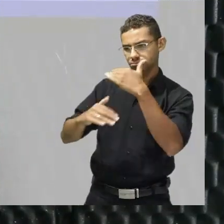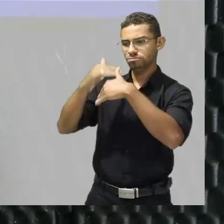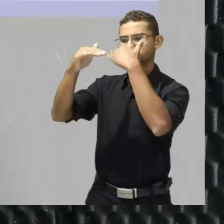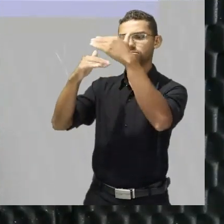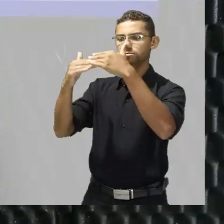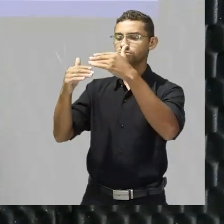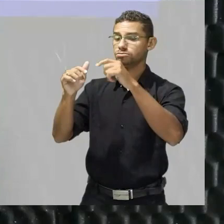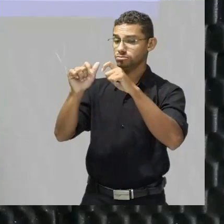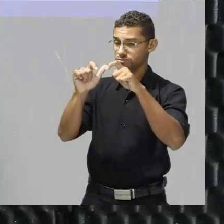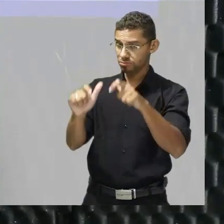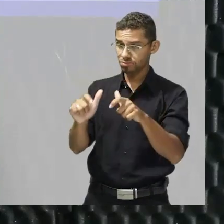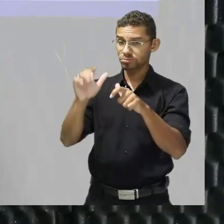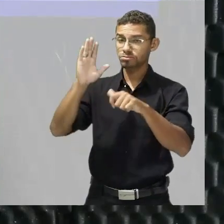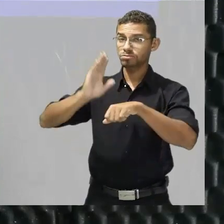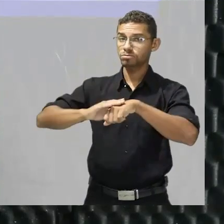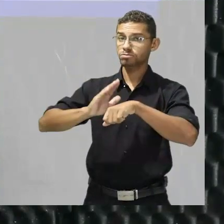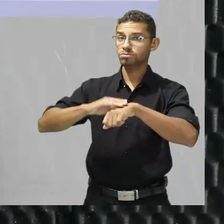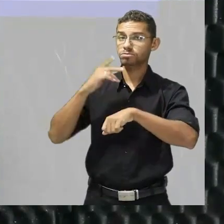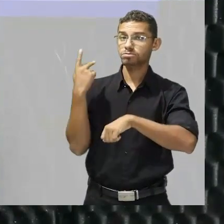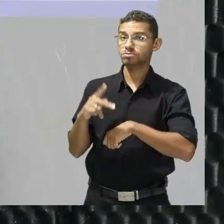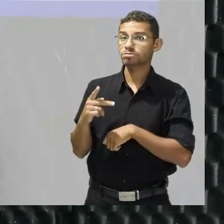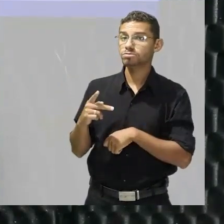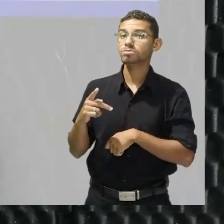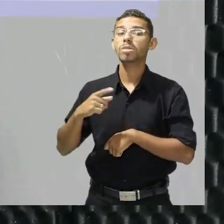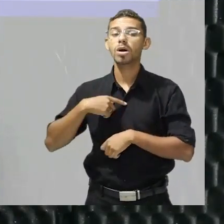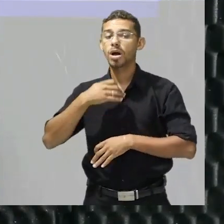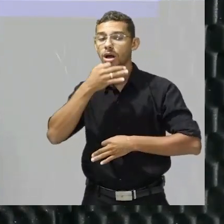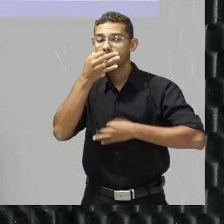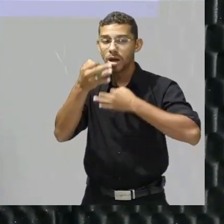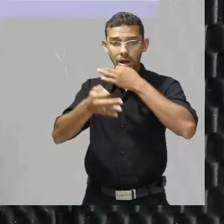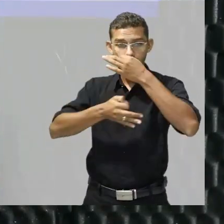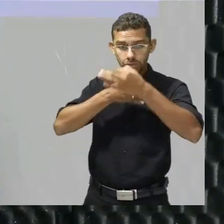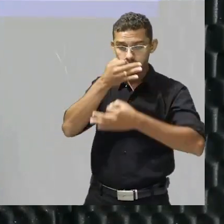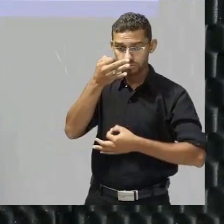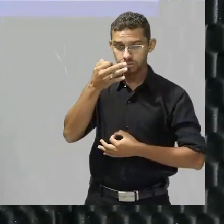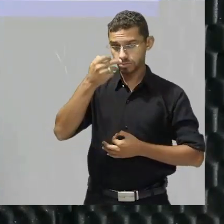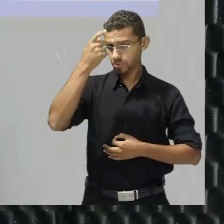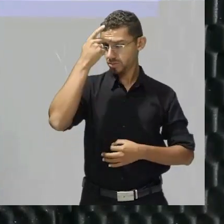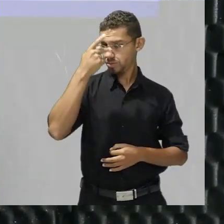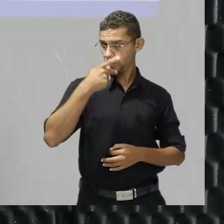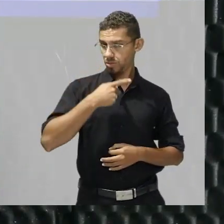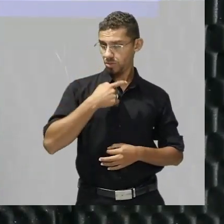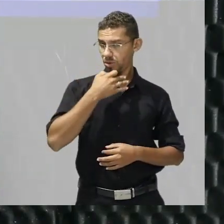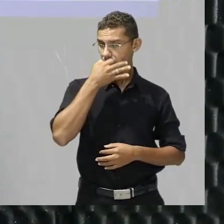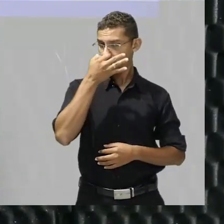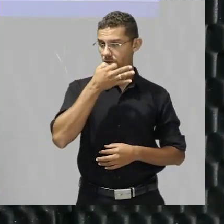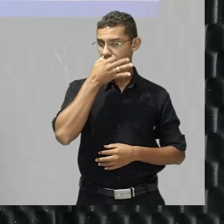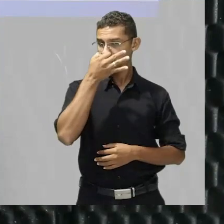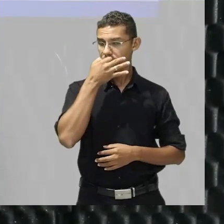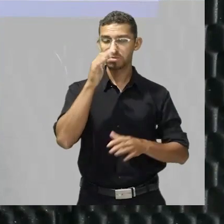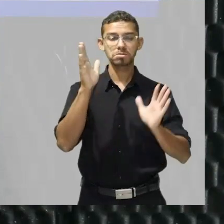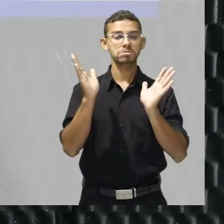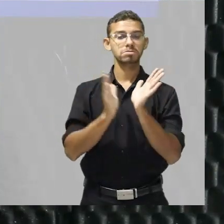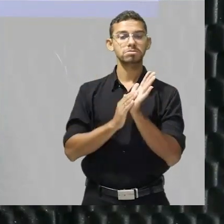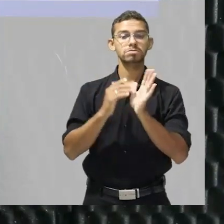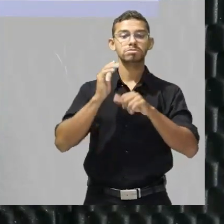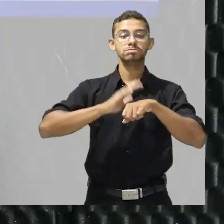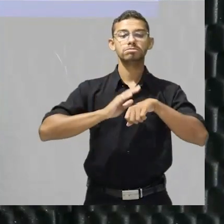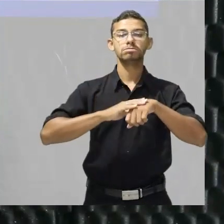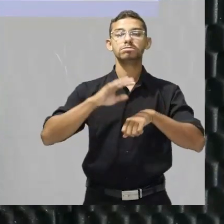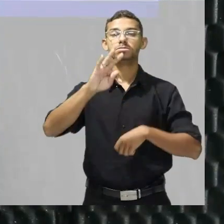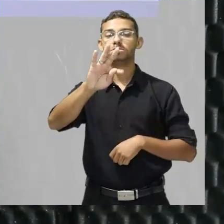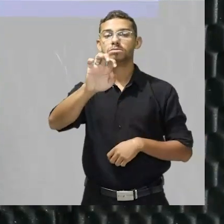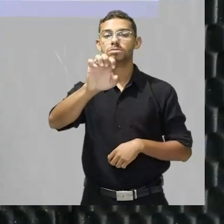argumentações é ali que você vai defender a sua tese expôr seu repertório sócio cultural